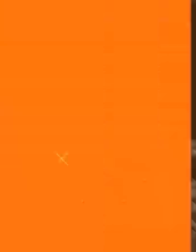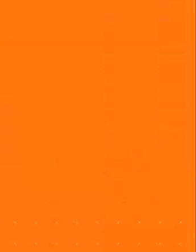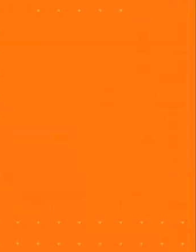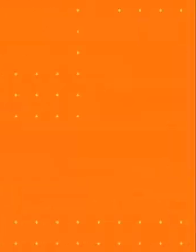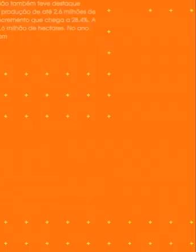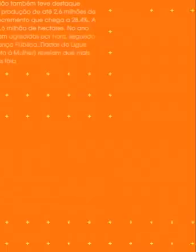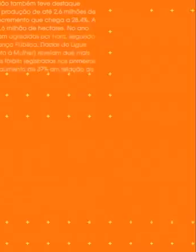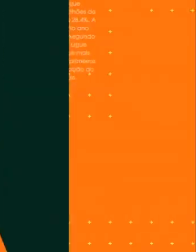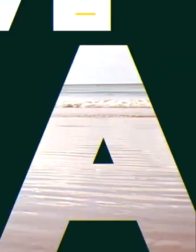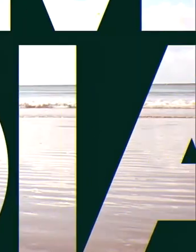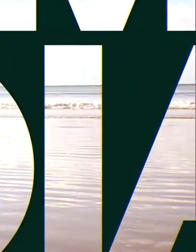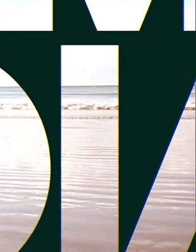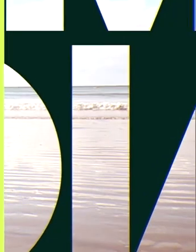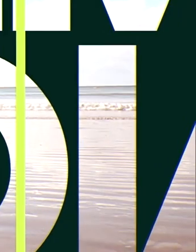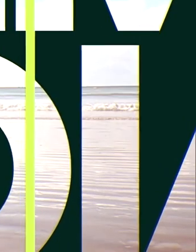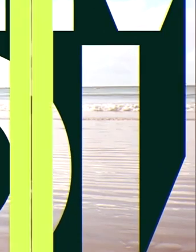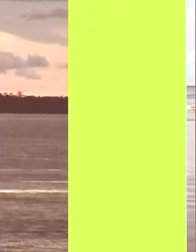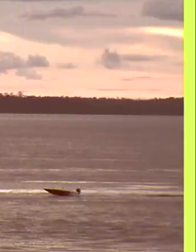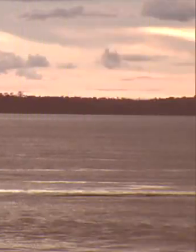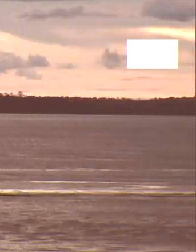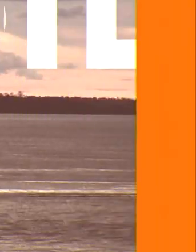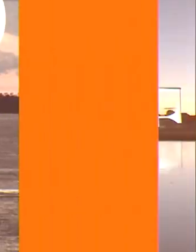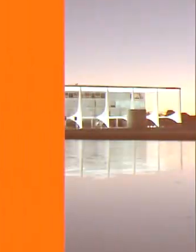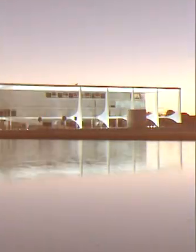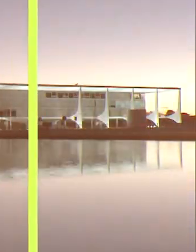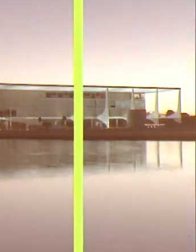a e